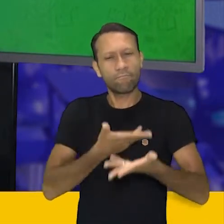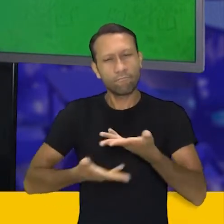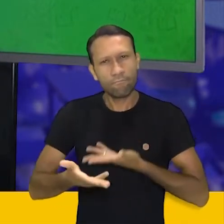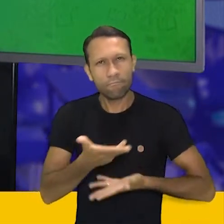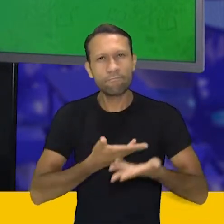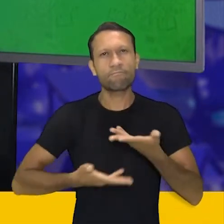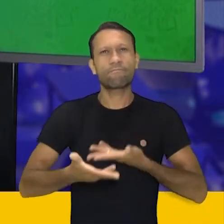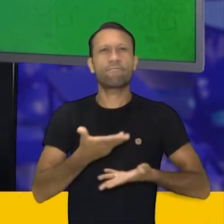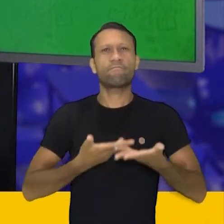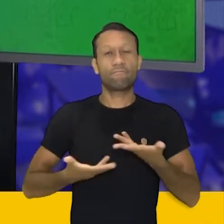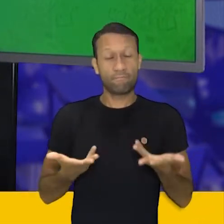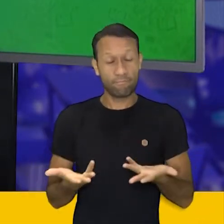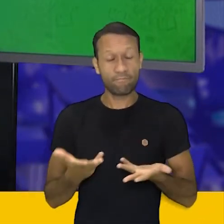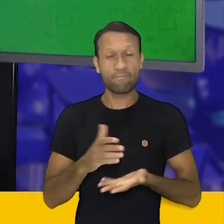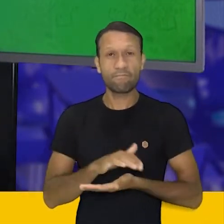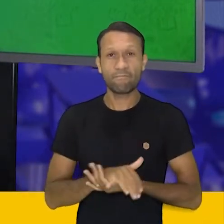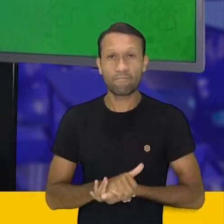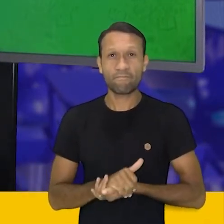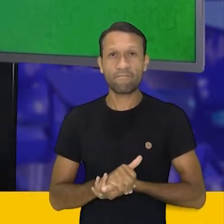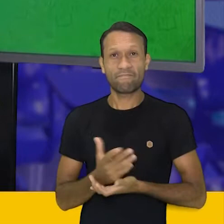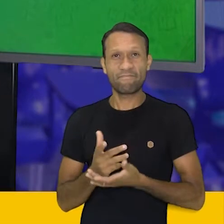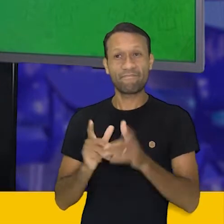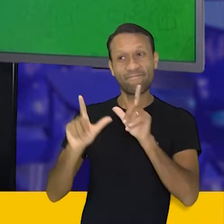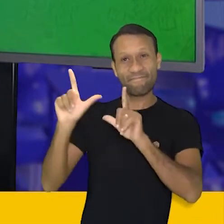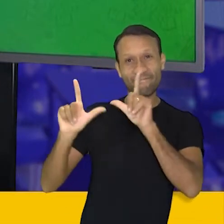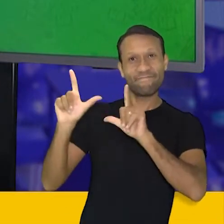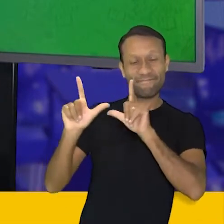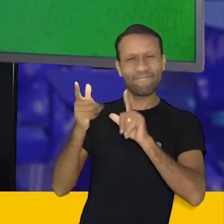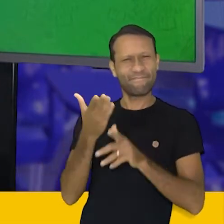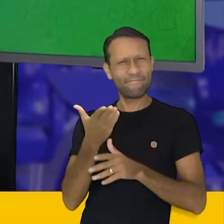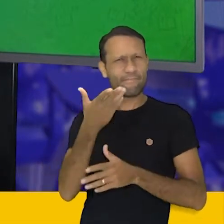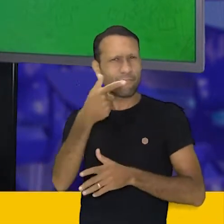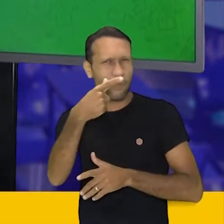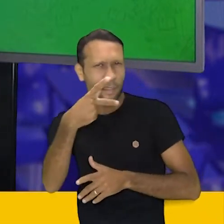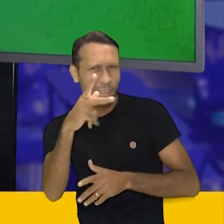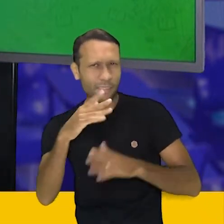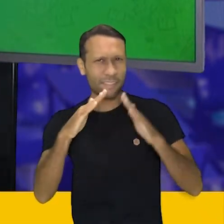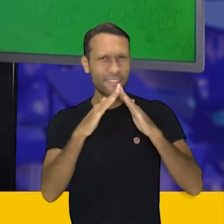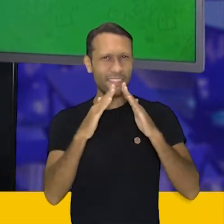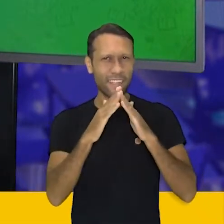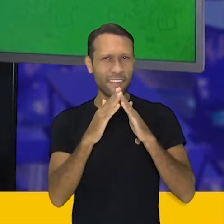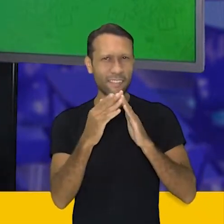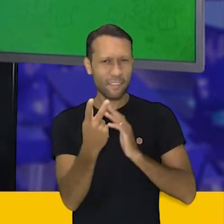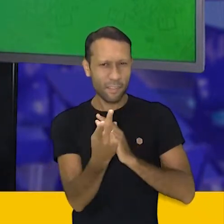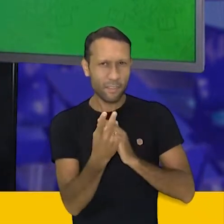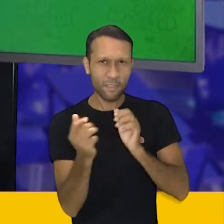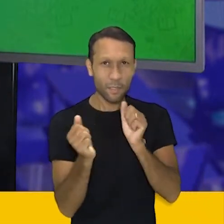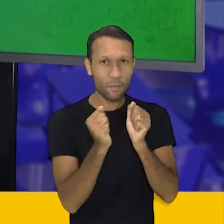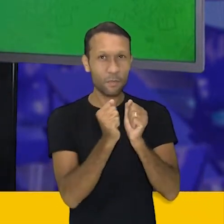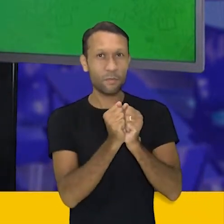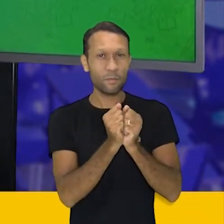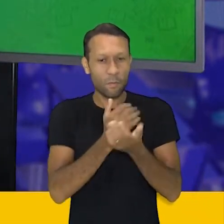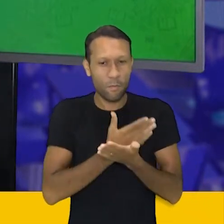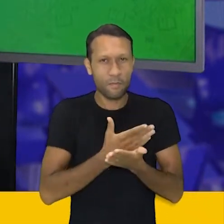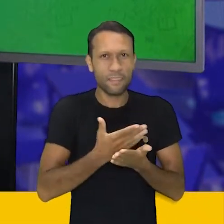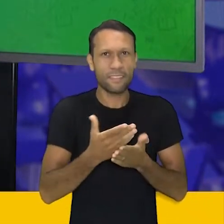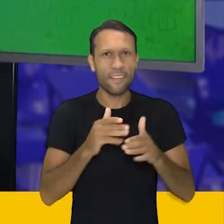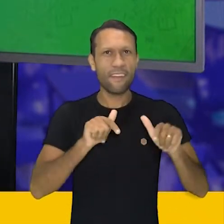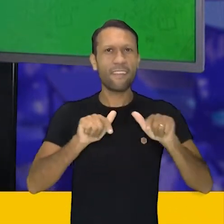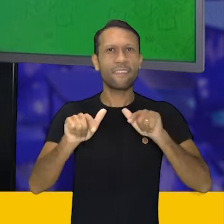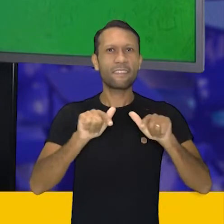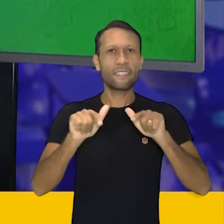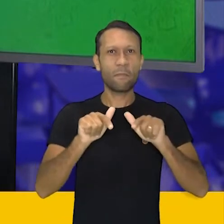vocês nesse diálogo, aqui na telinha, na casa de vocês, para fazermos juntos um